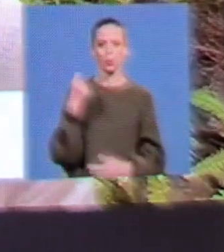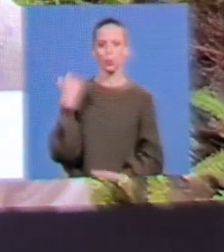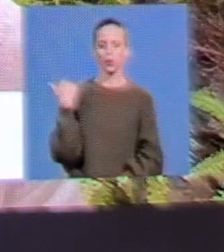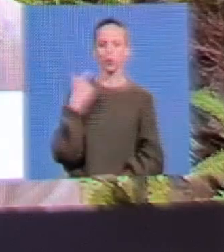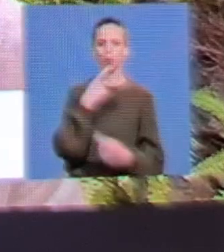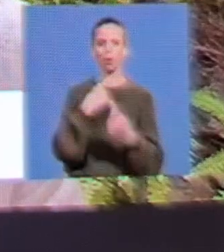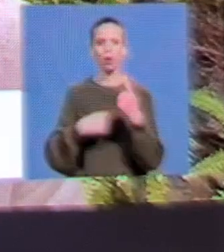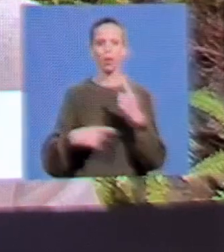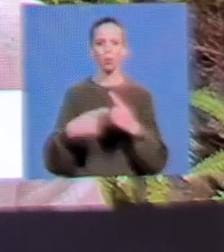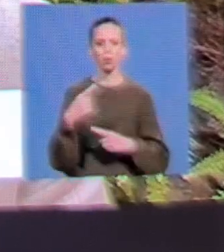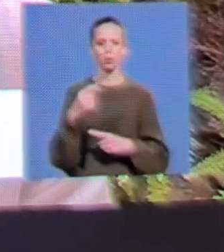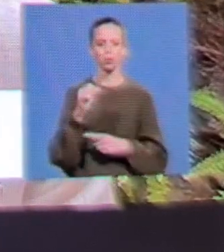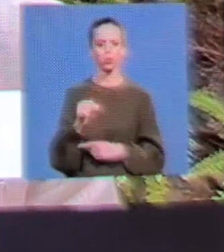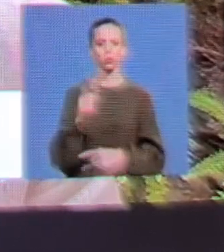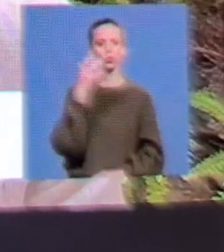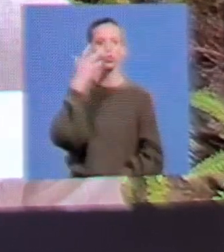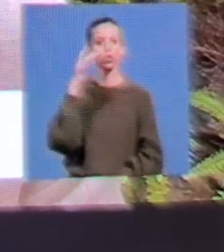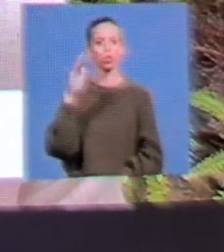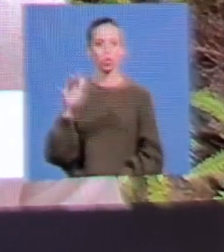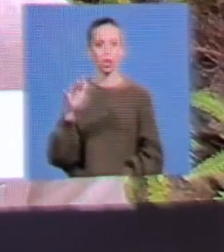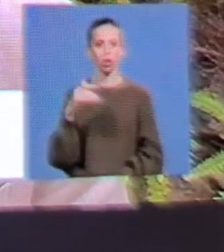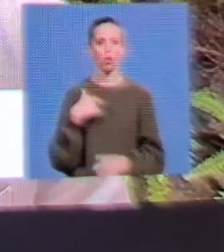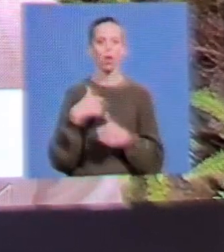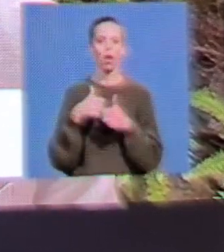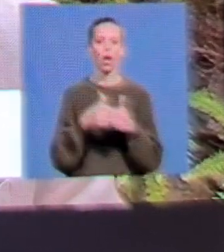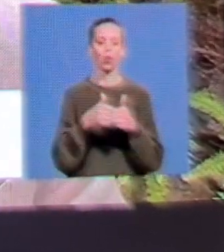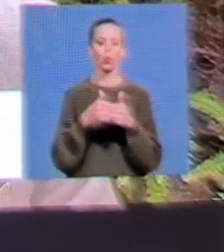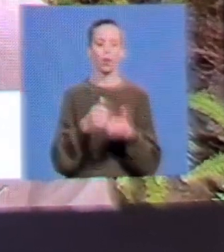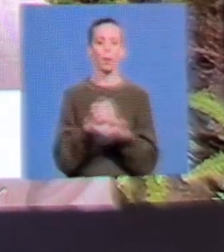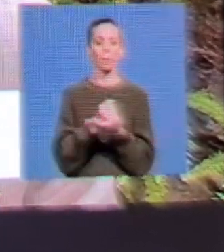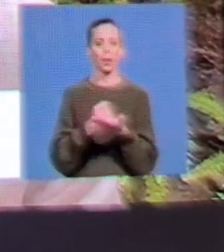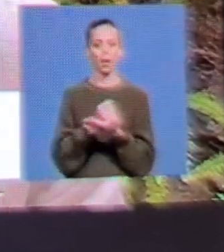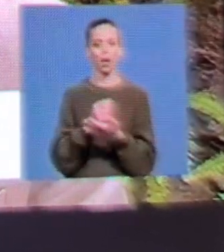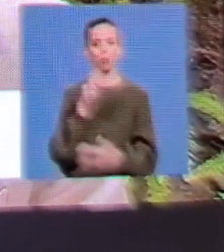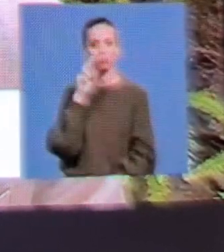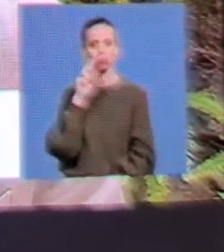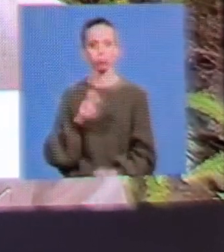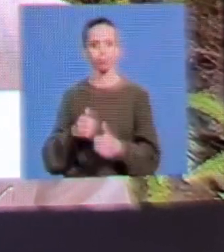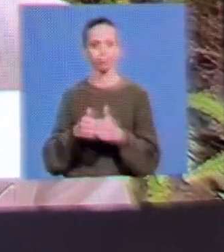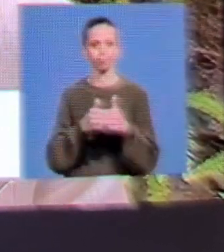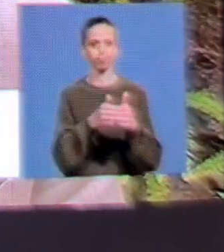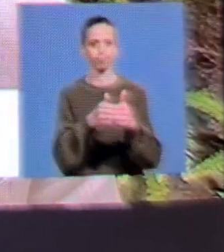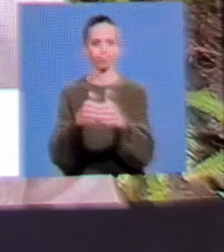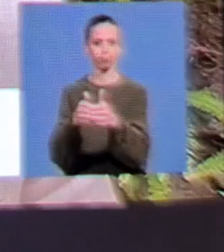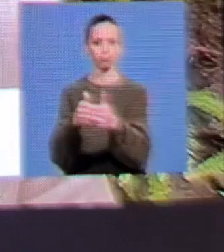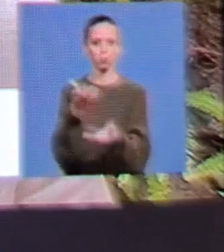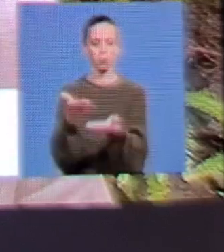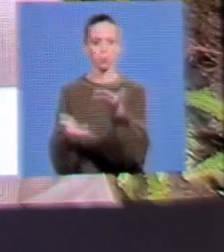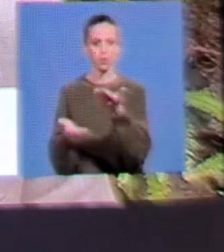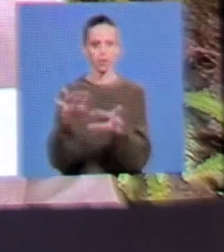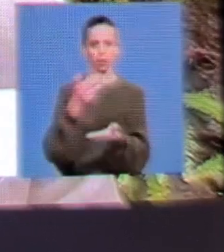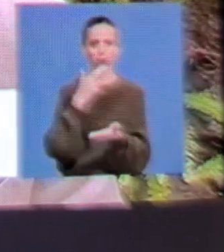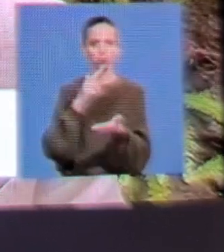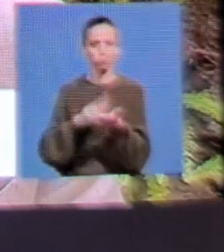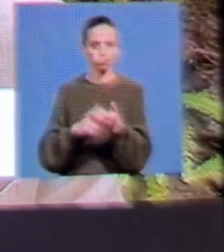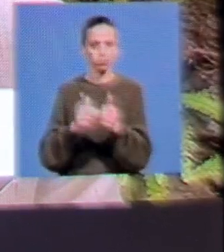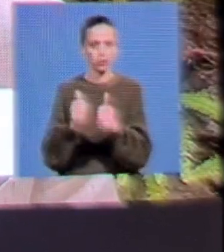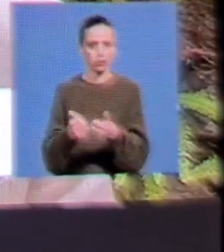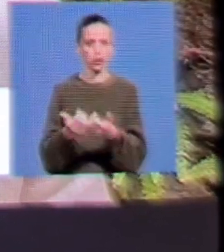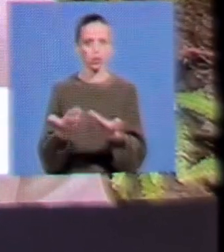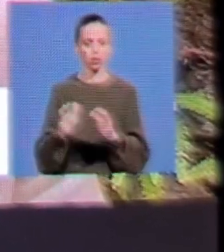tivemos uma reclamação de um estrangeiro, da qual acompanhamos o estrangeiro ao mercado para verificar que essa pesagem tinha sido feita corretamente.